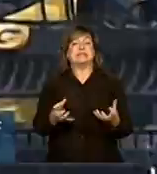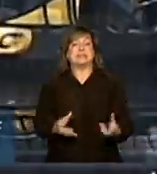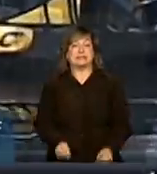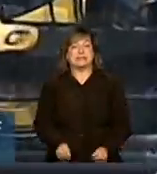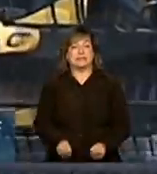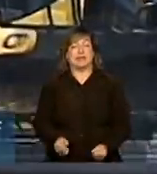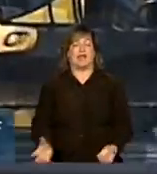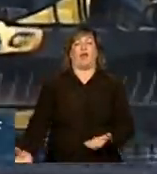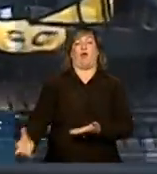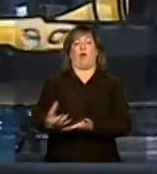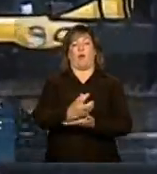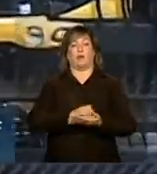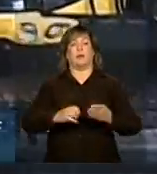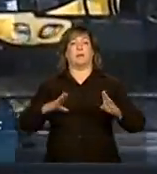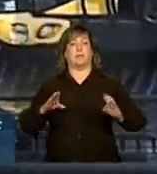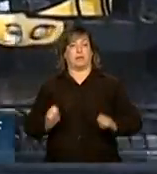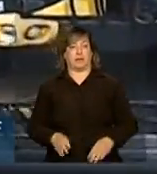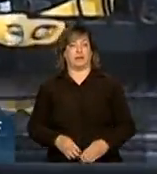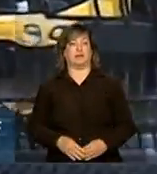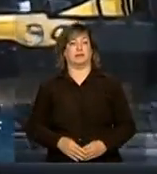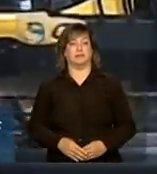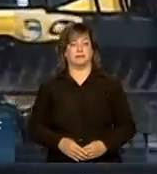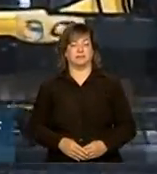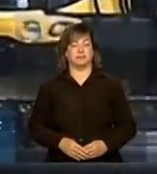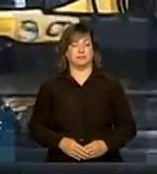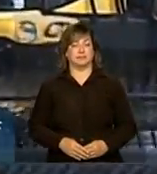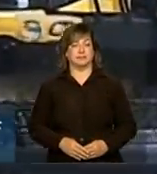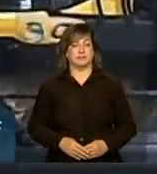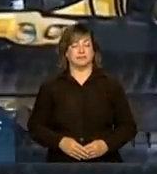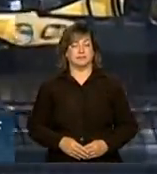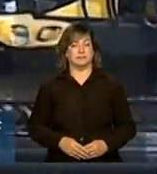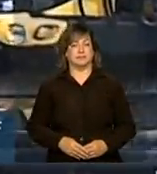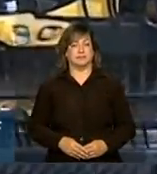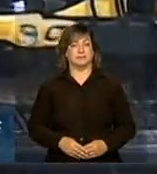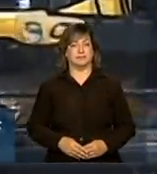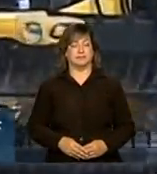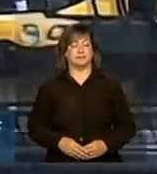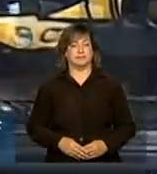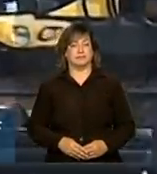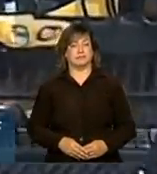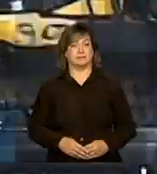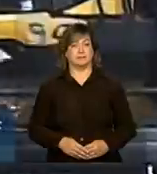prejudica a colheita da soja